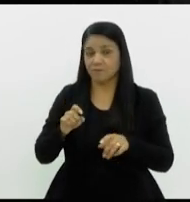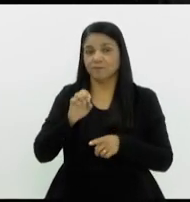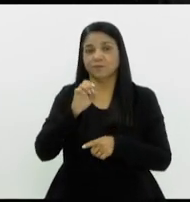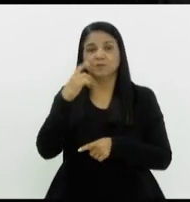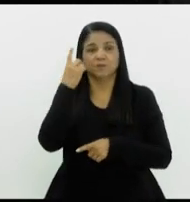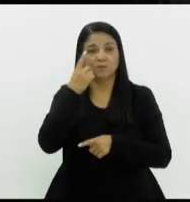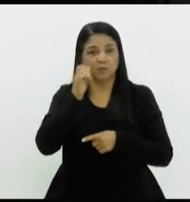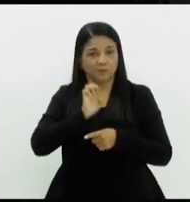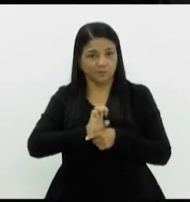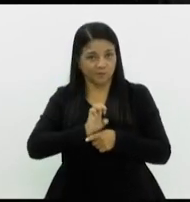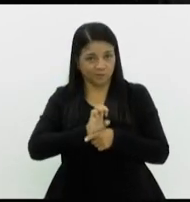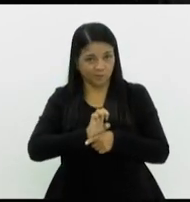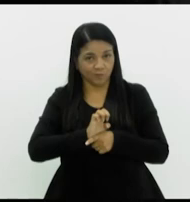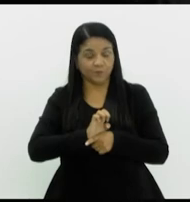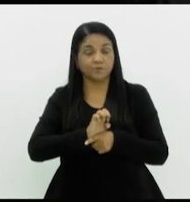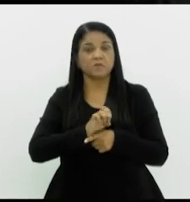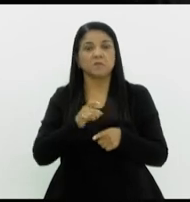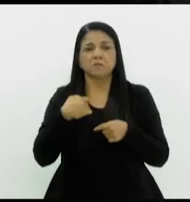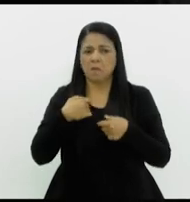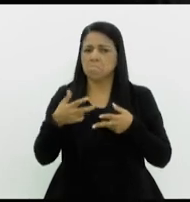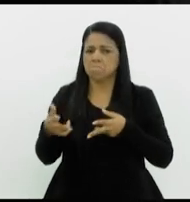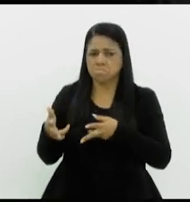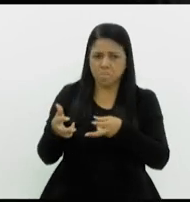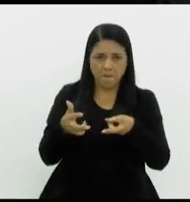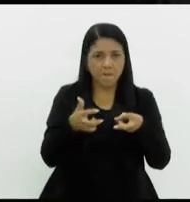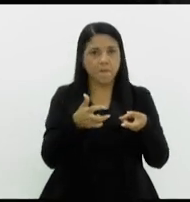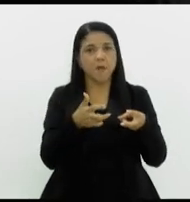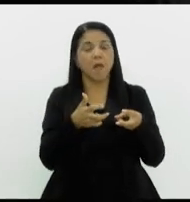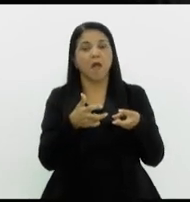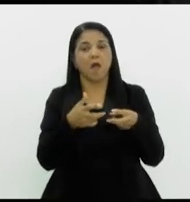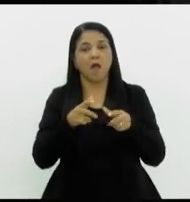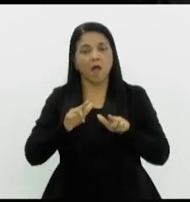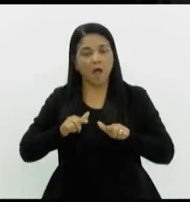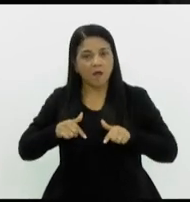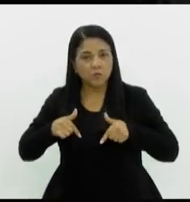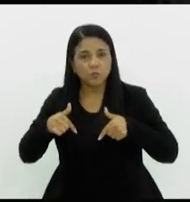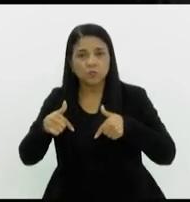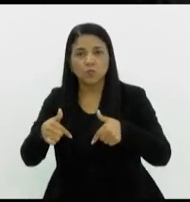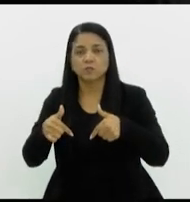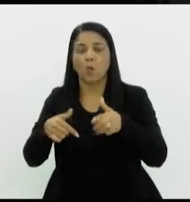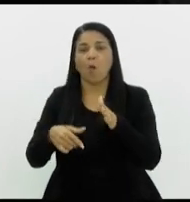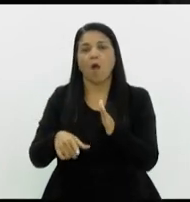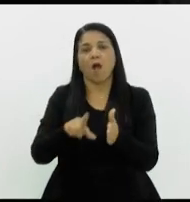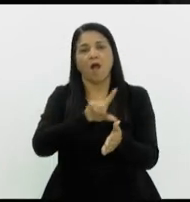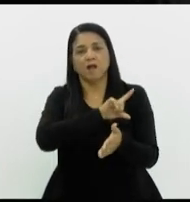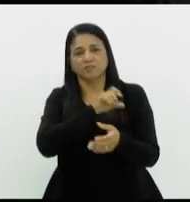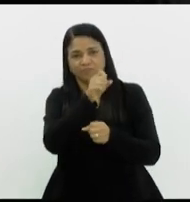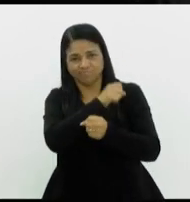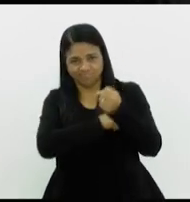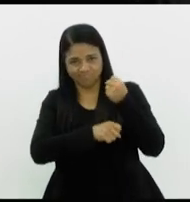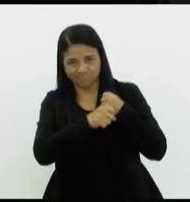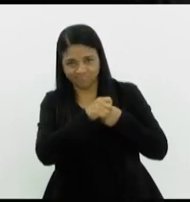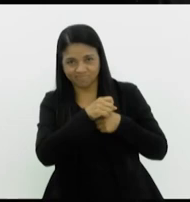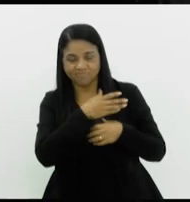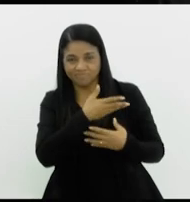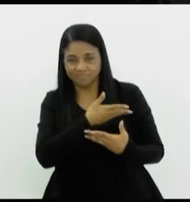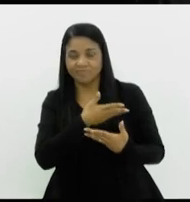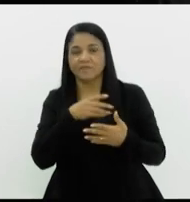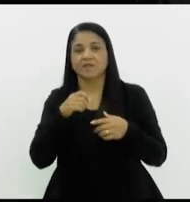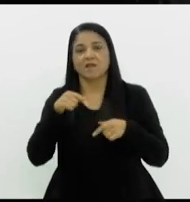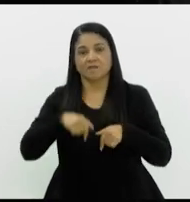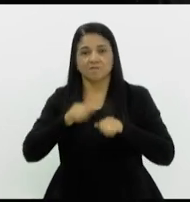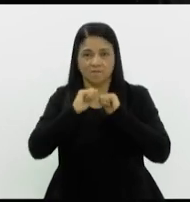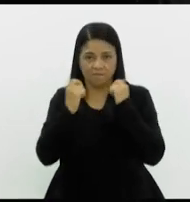aqui, tenho visto também como tem sido a atuação parlamentar anterior aqui nesta casa. Na